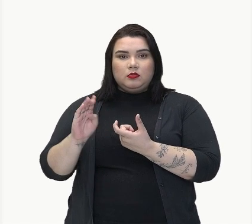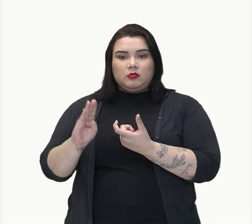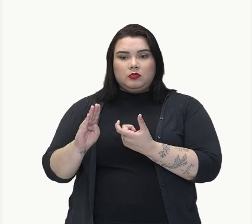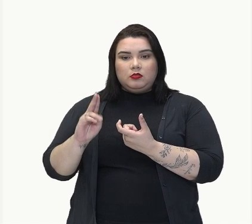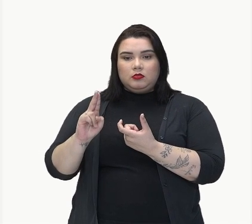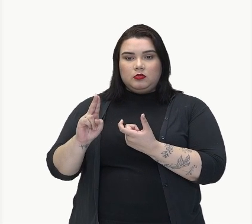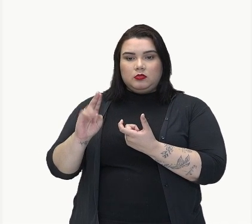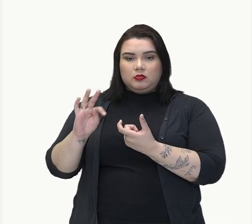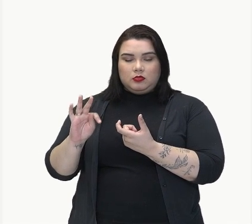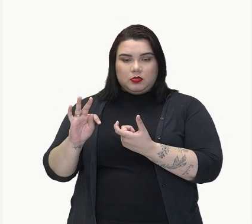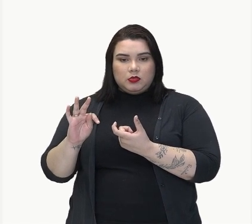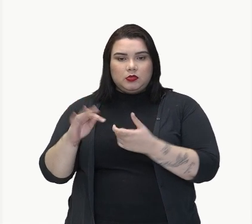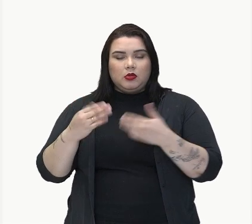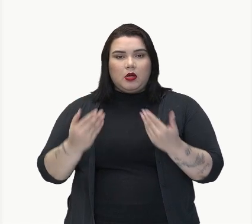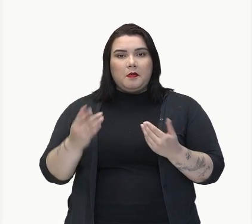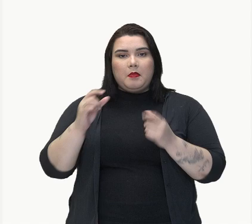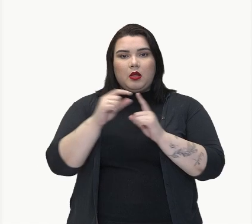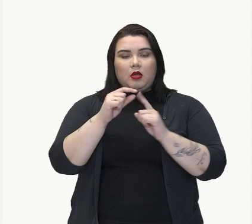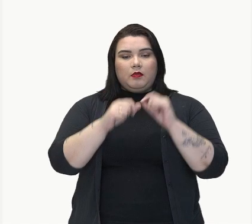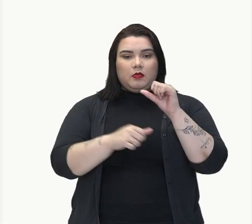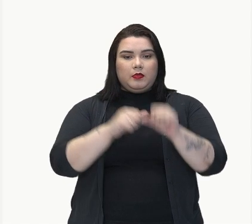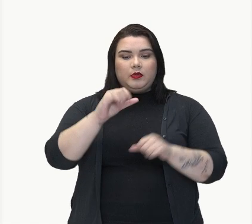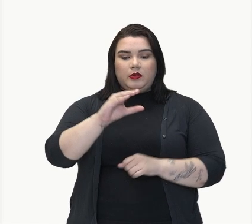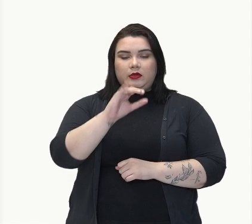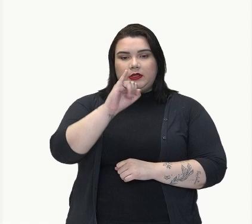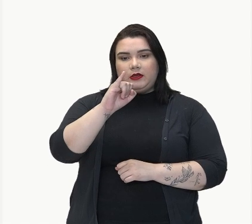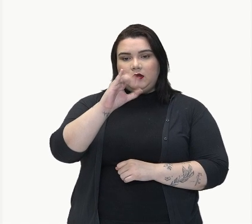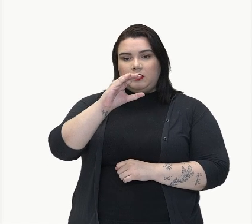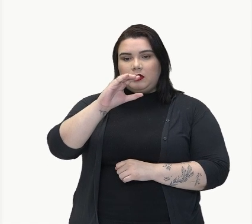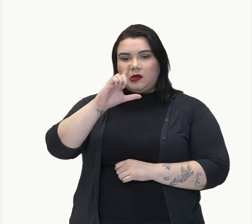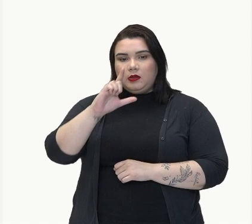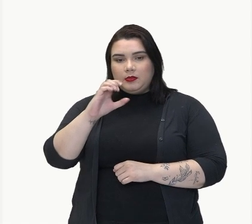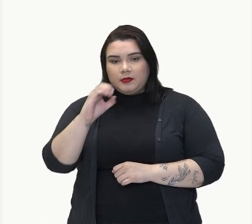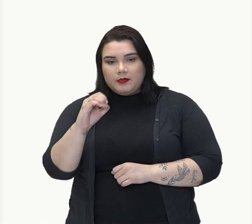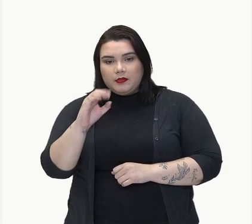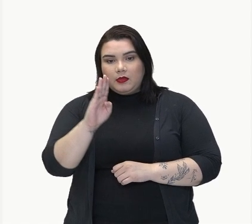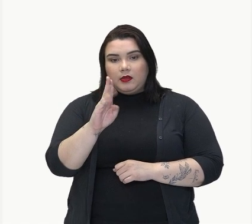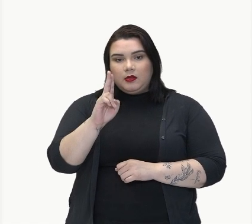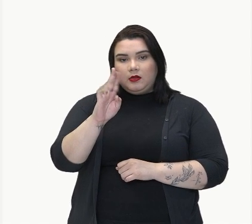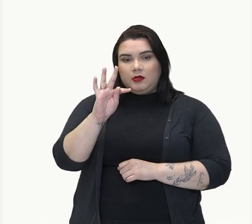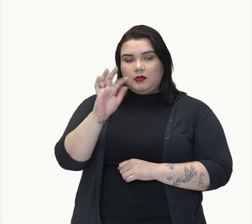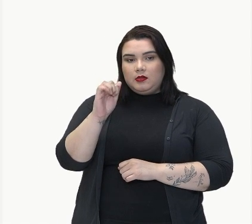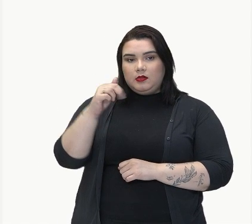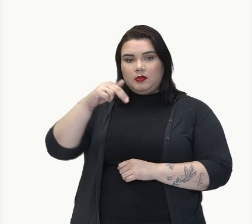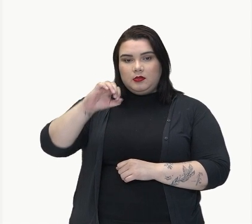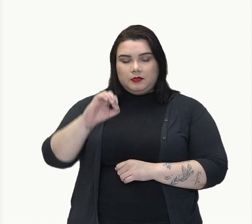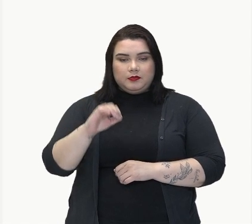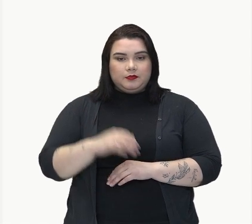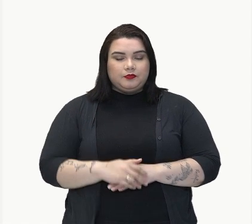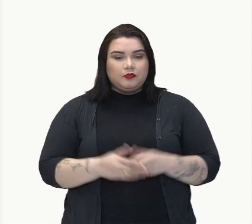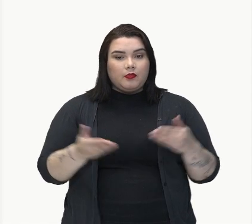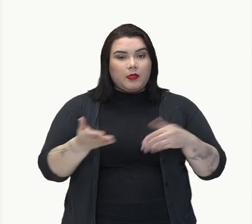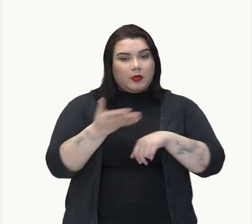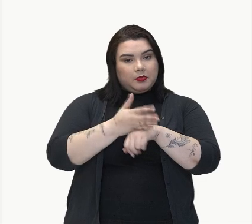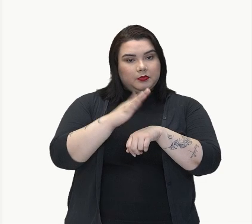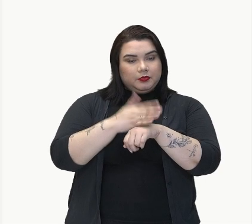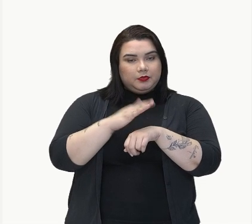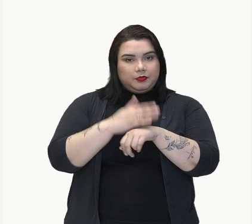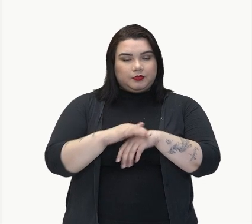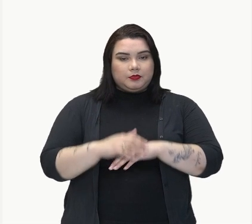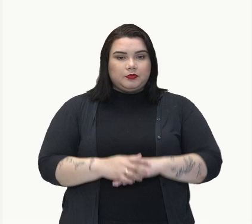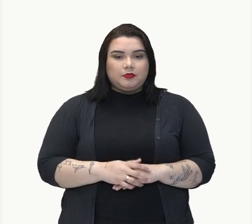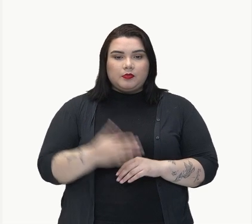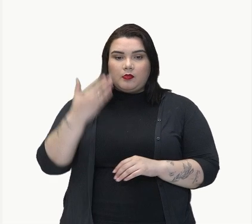fica ciclobutano. Vamos aplicar? Aqui, gente, eu tenho